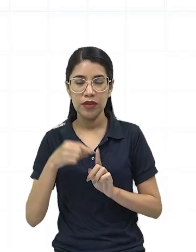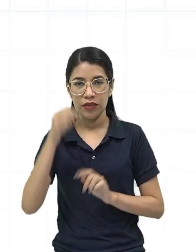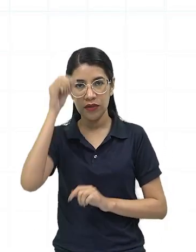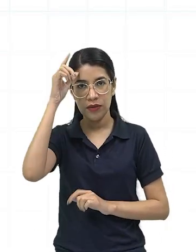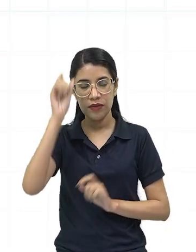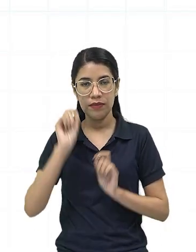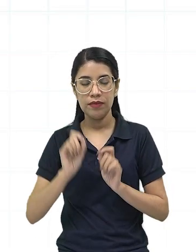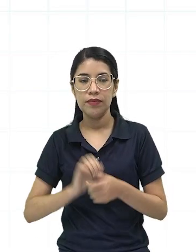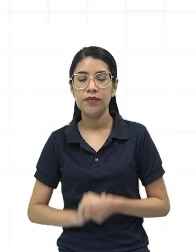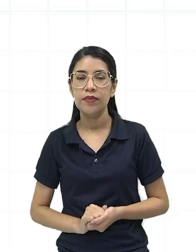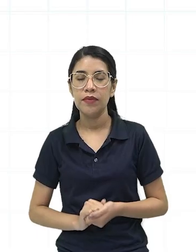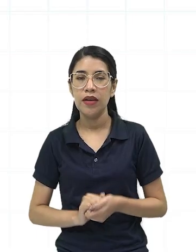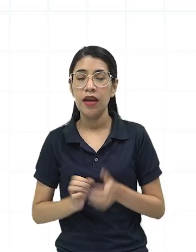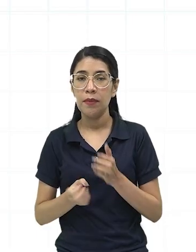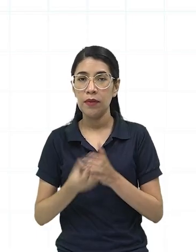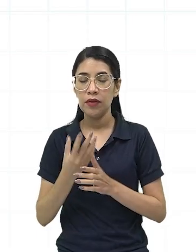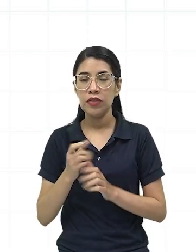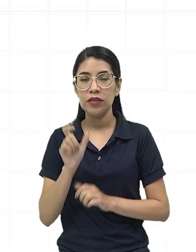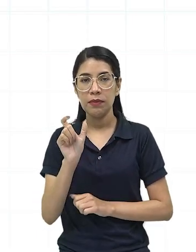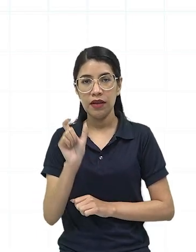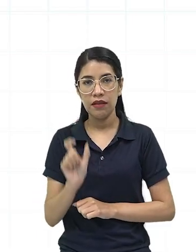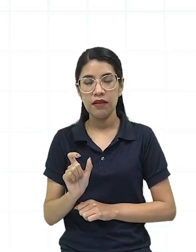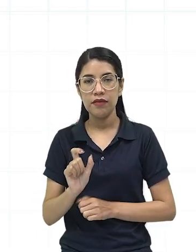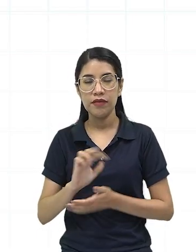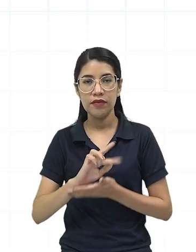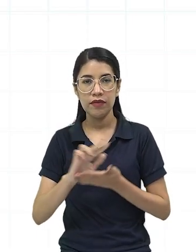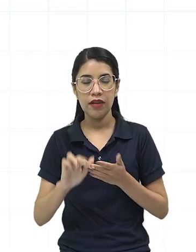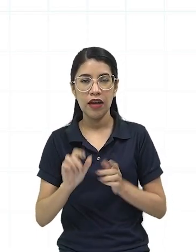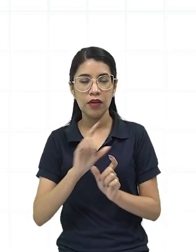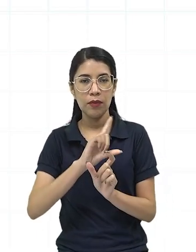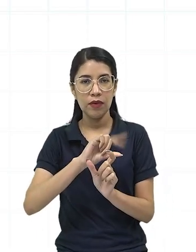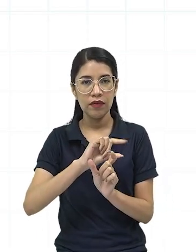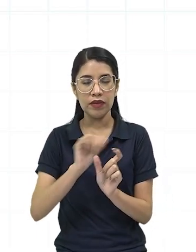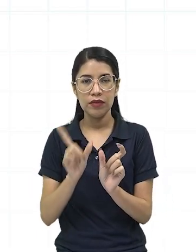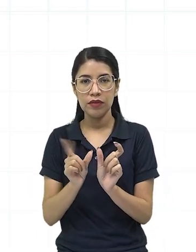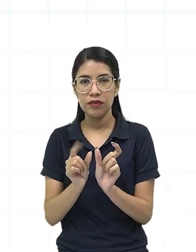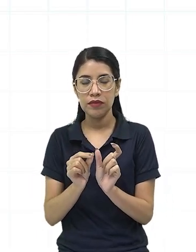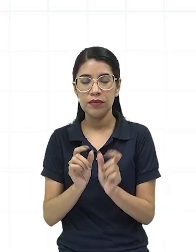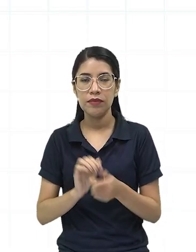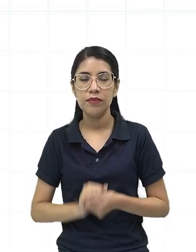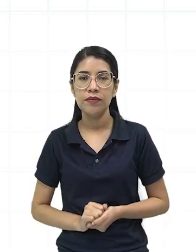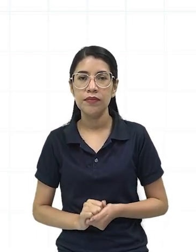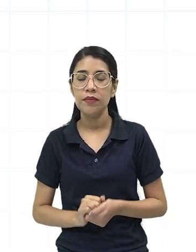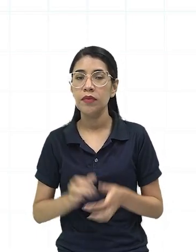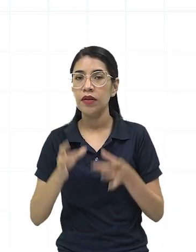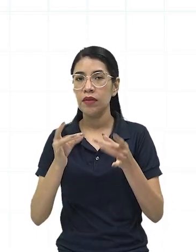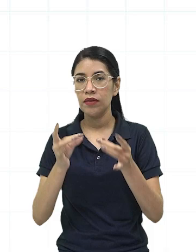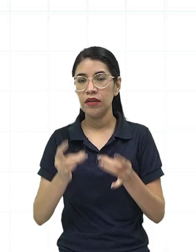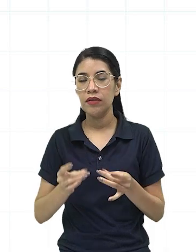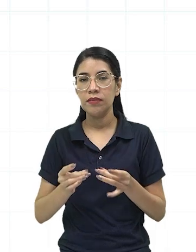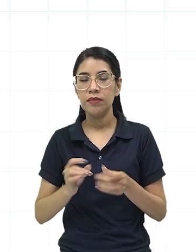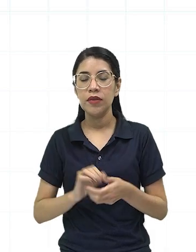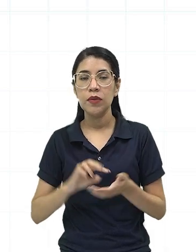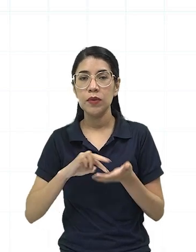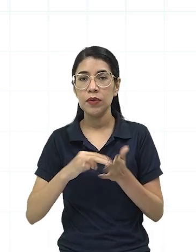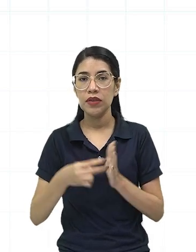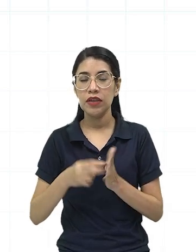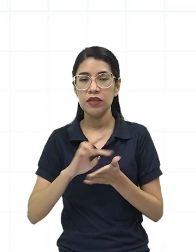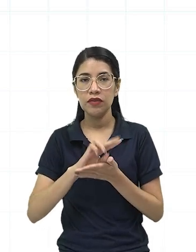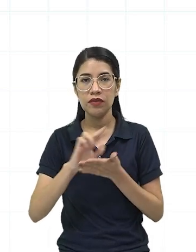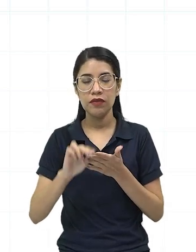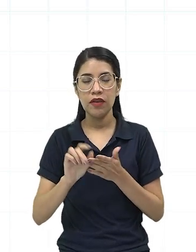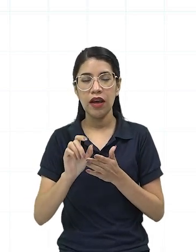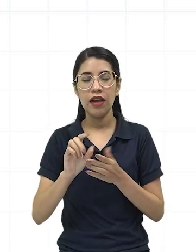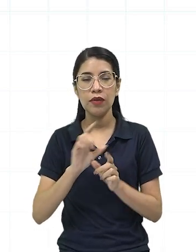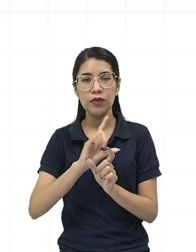de conhecimento é formação de palavras, prefixos e sufixos. O detalhamento, significado de